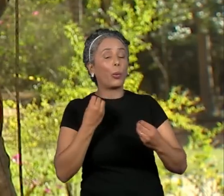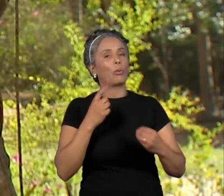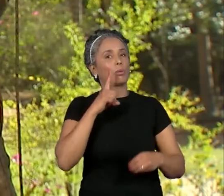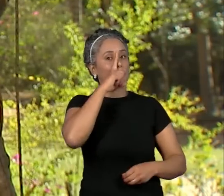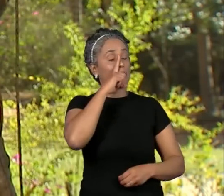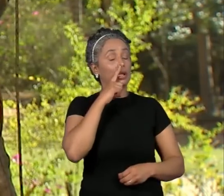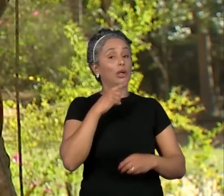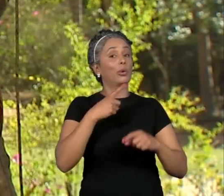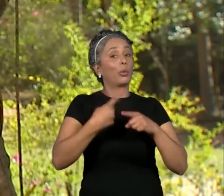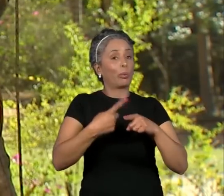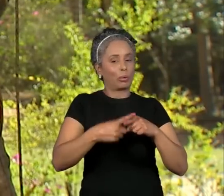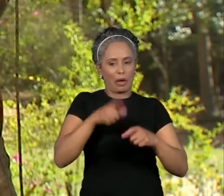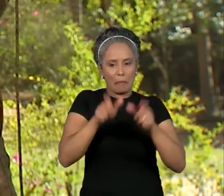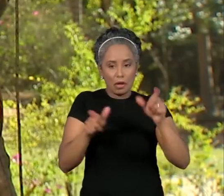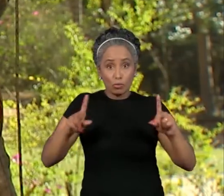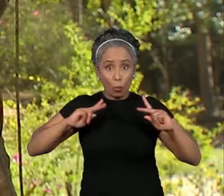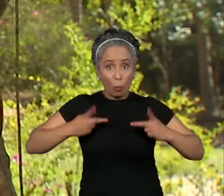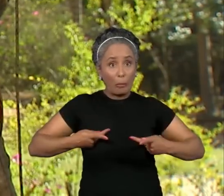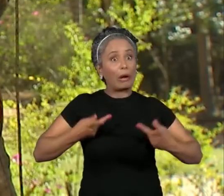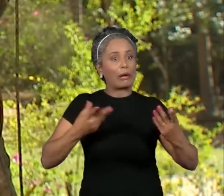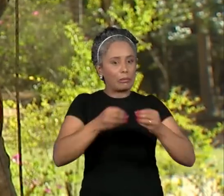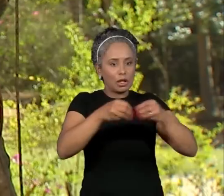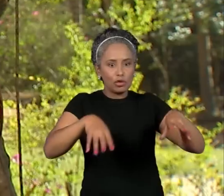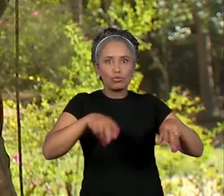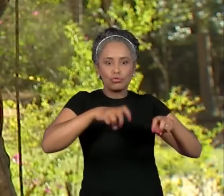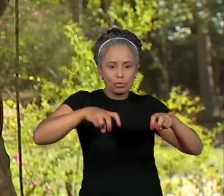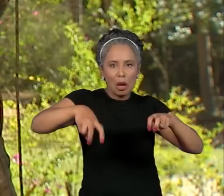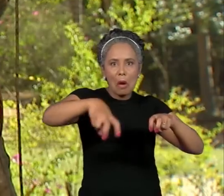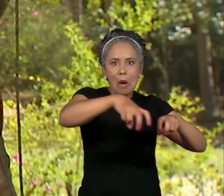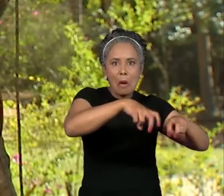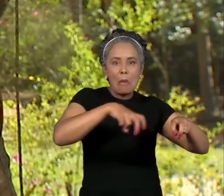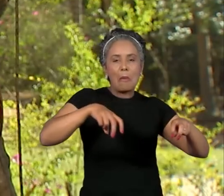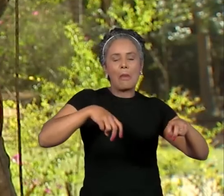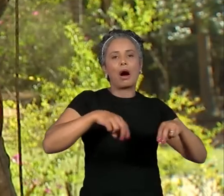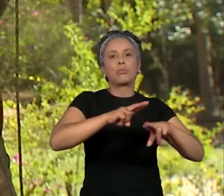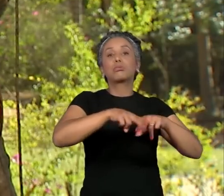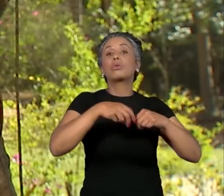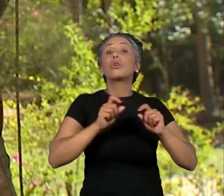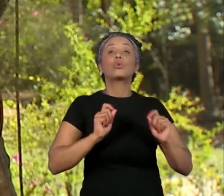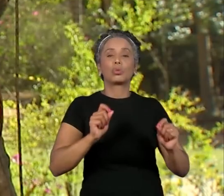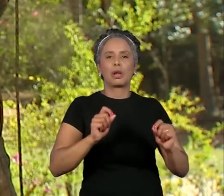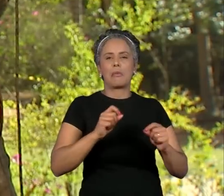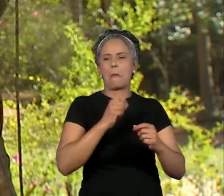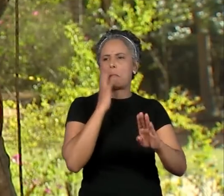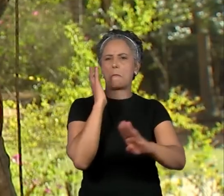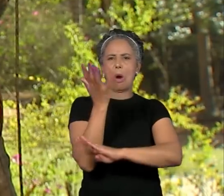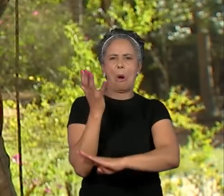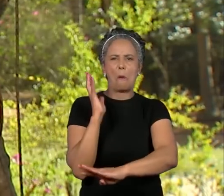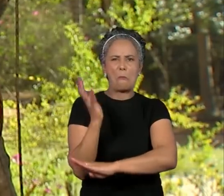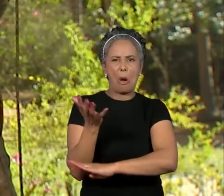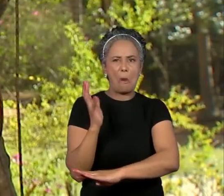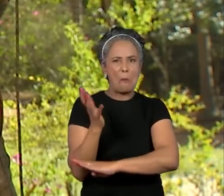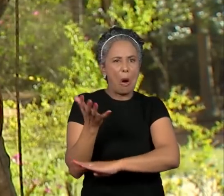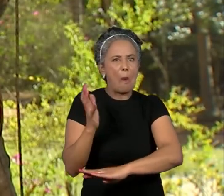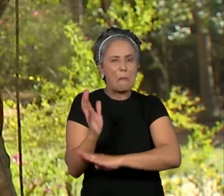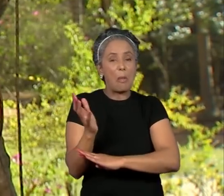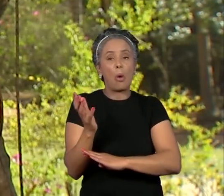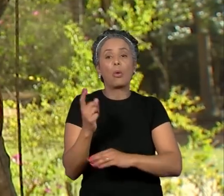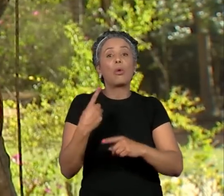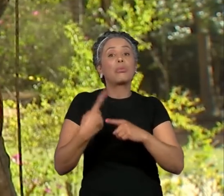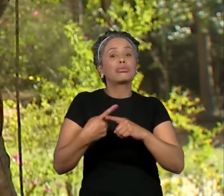ameaçada por ações humanas. A mudança de habitat por causa do desmatamento dos biomas para dar espaço à